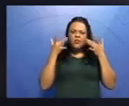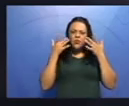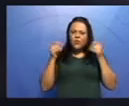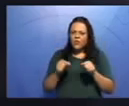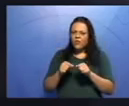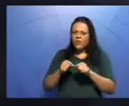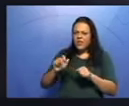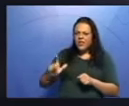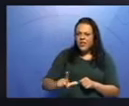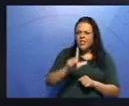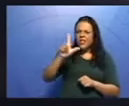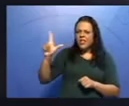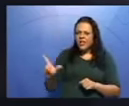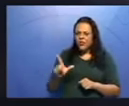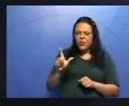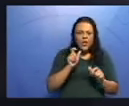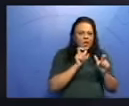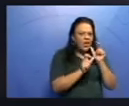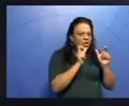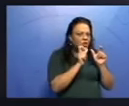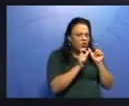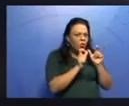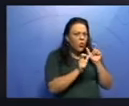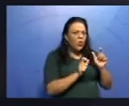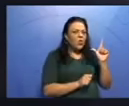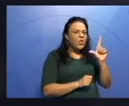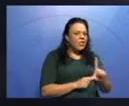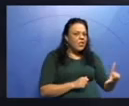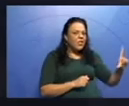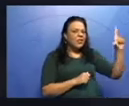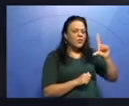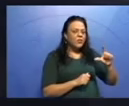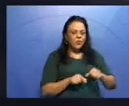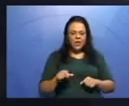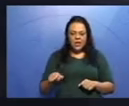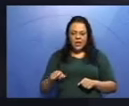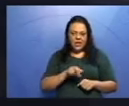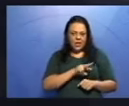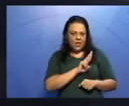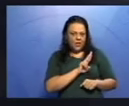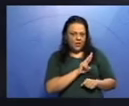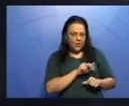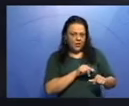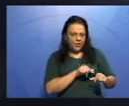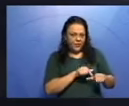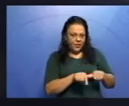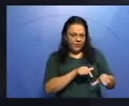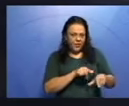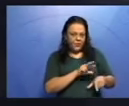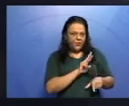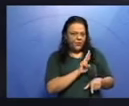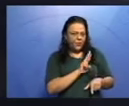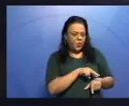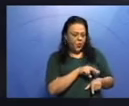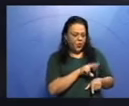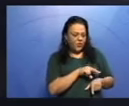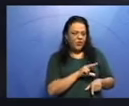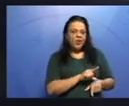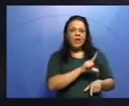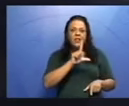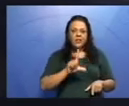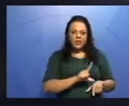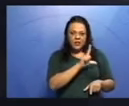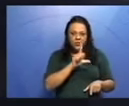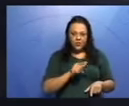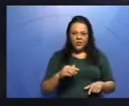literário. Esteticamente, ele evoluiu do romantismo, que é uma escola literária, que vocês vão começar a aprender no primeiro ano do